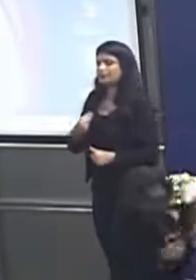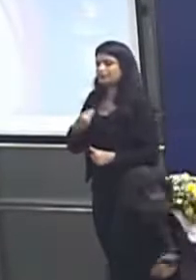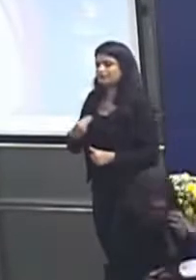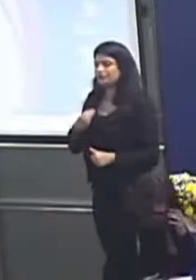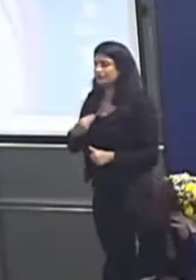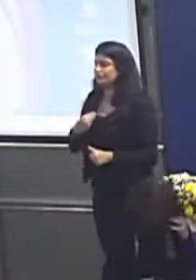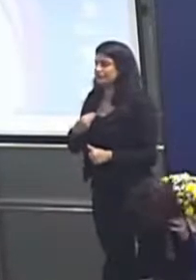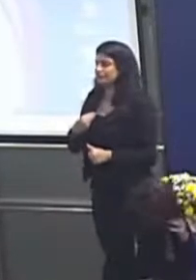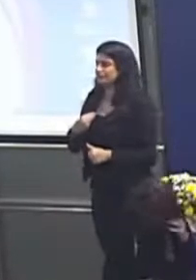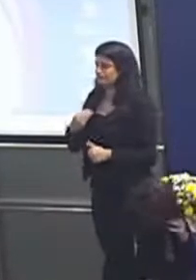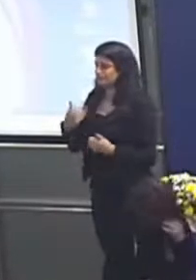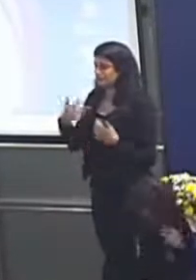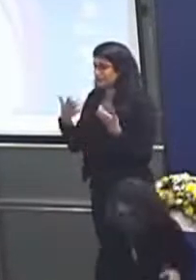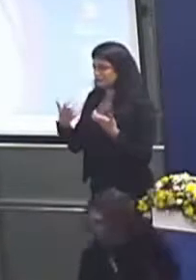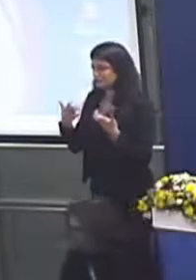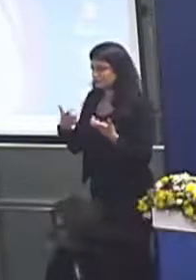minha